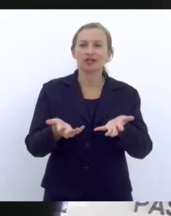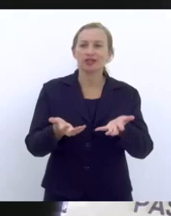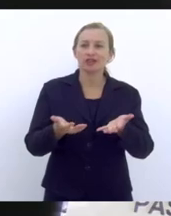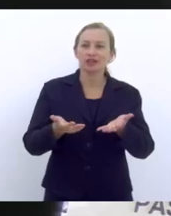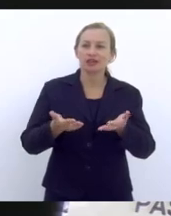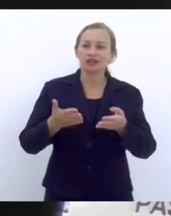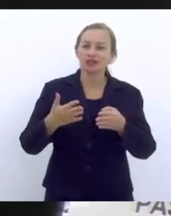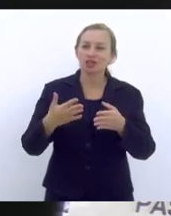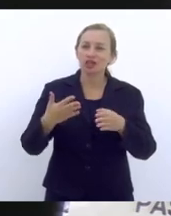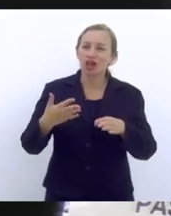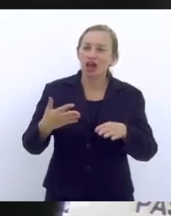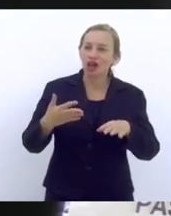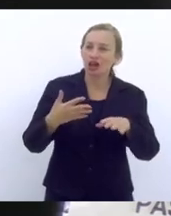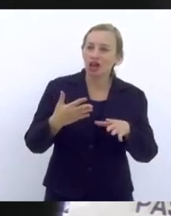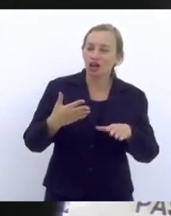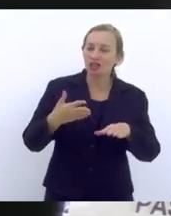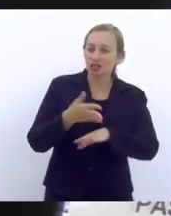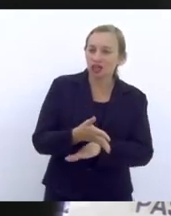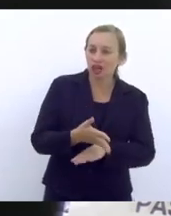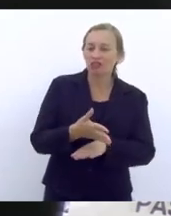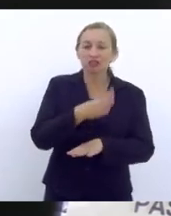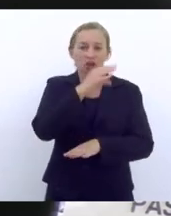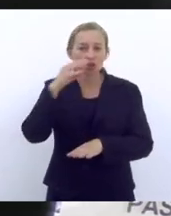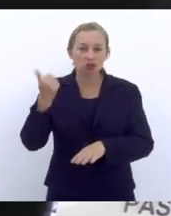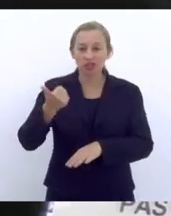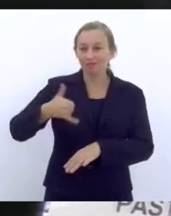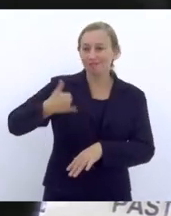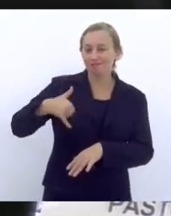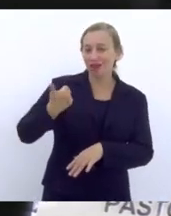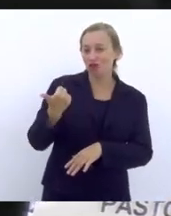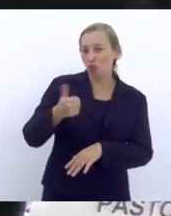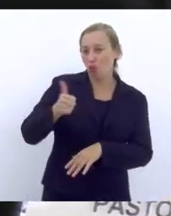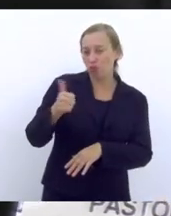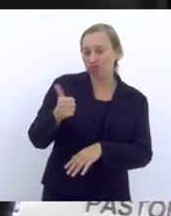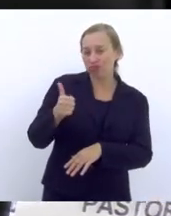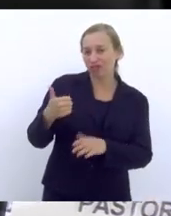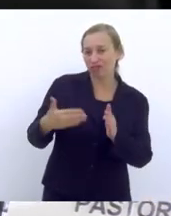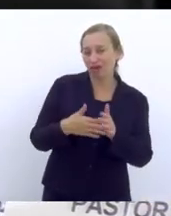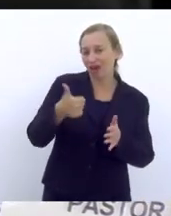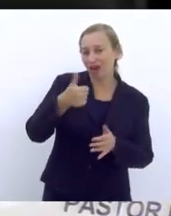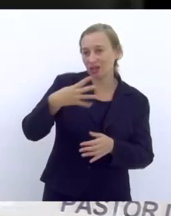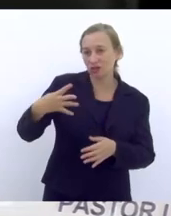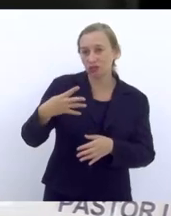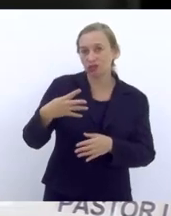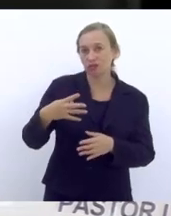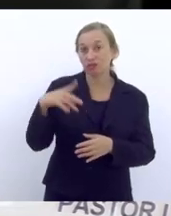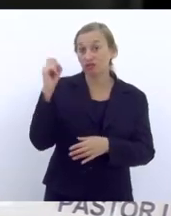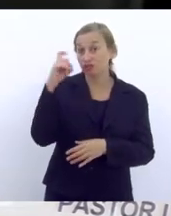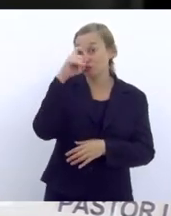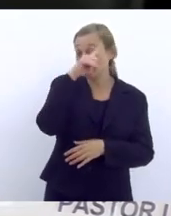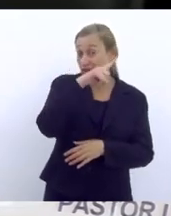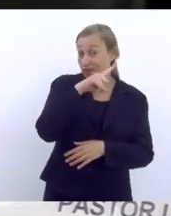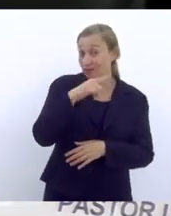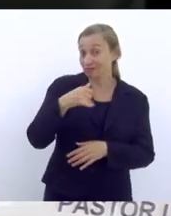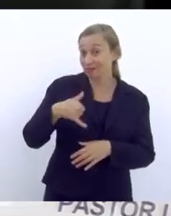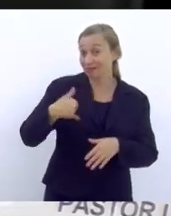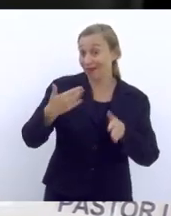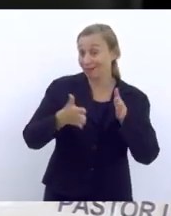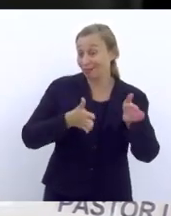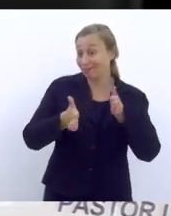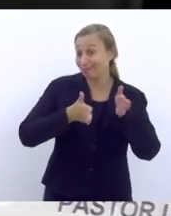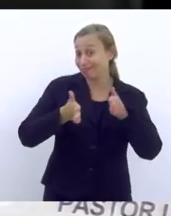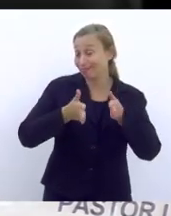os adolescentes nessa idade de 11 a 14 anos, que é a fase mais complicada na adolescência,